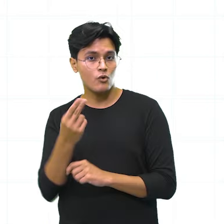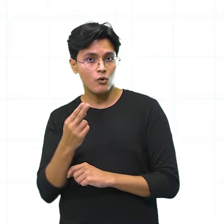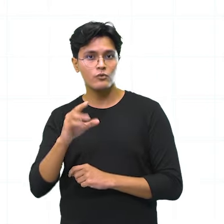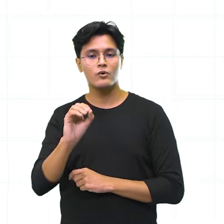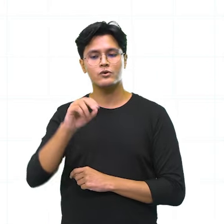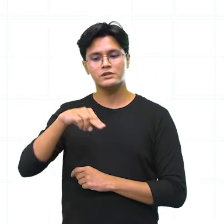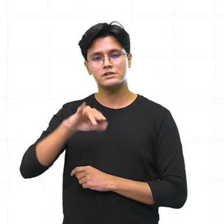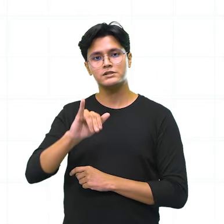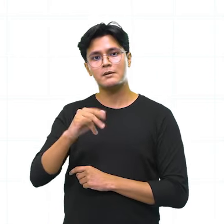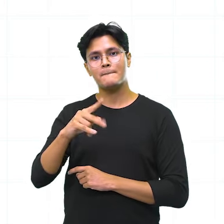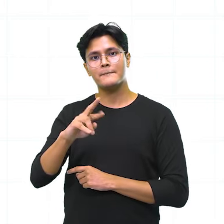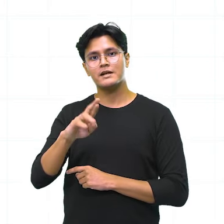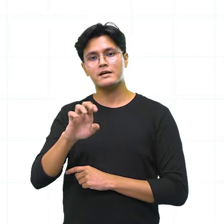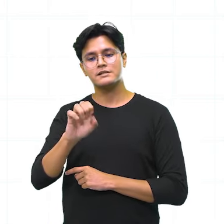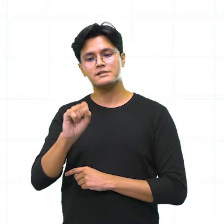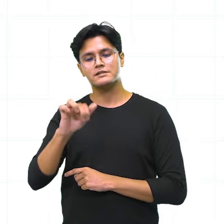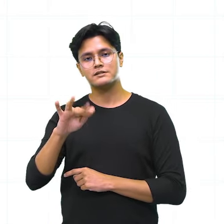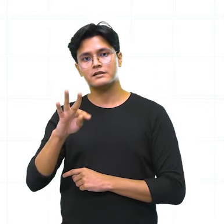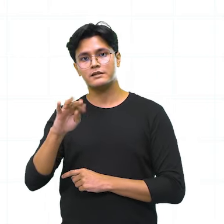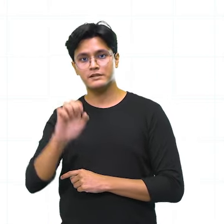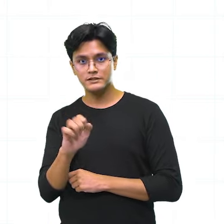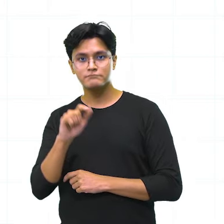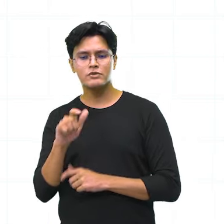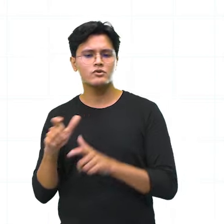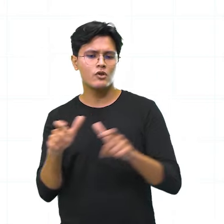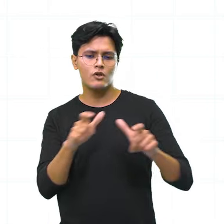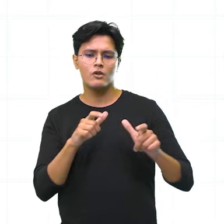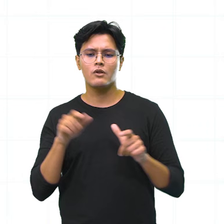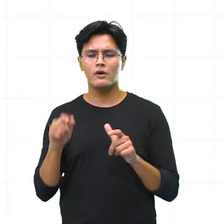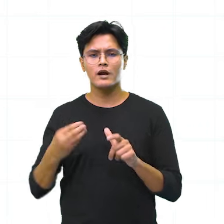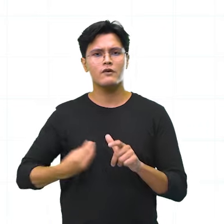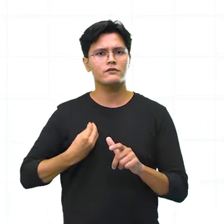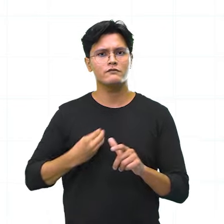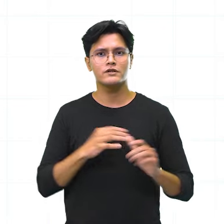onipresente. Ele pode estar ali.